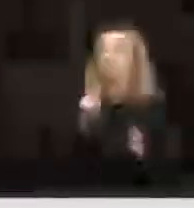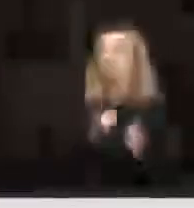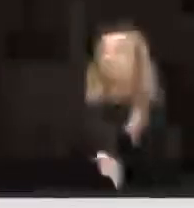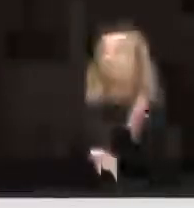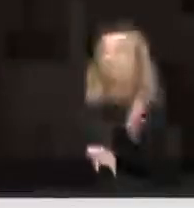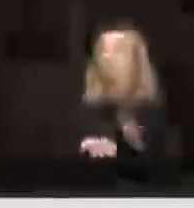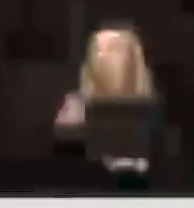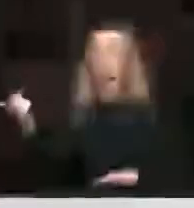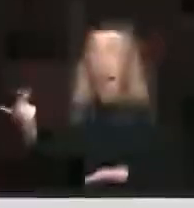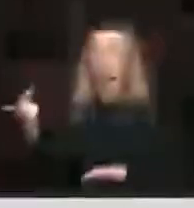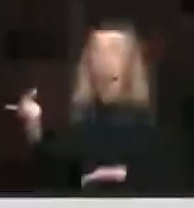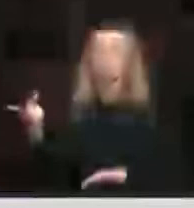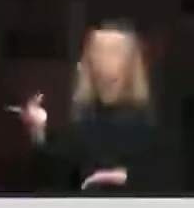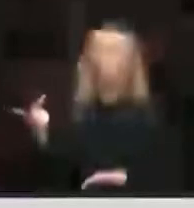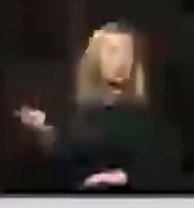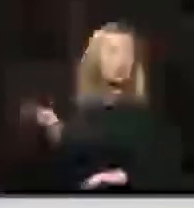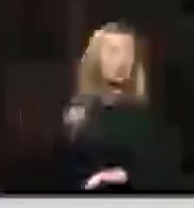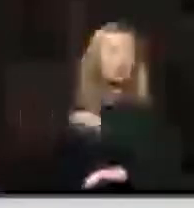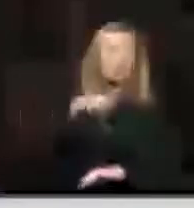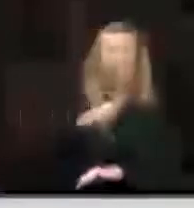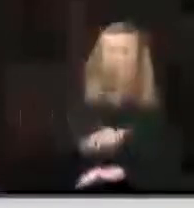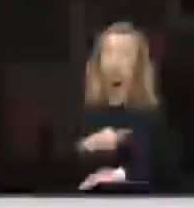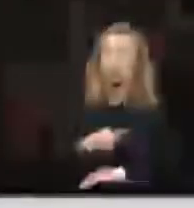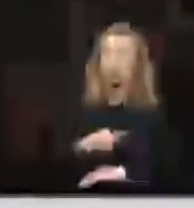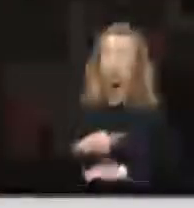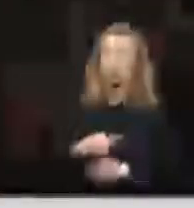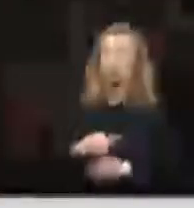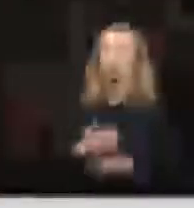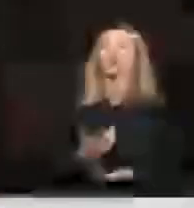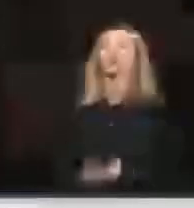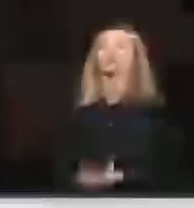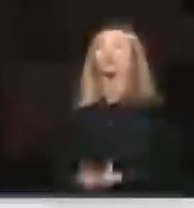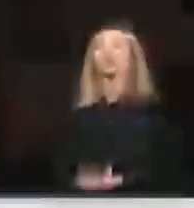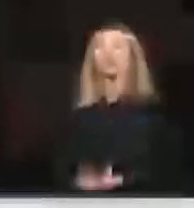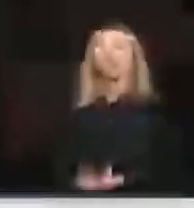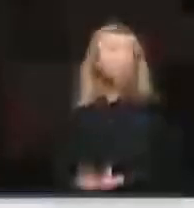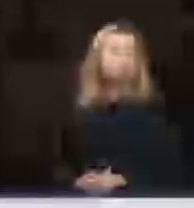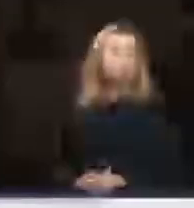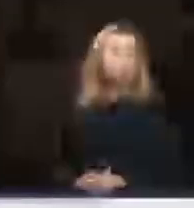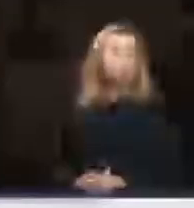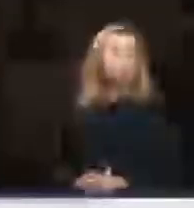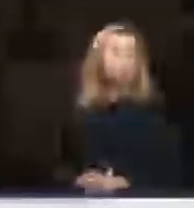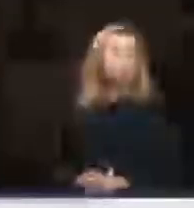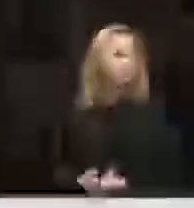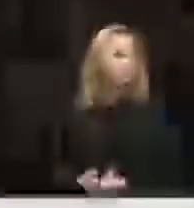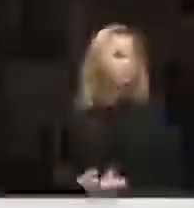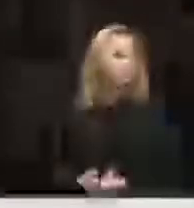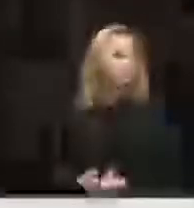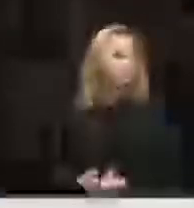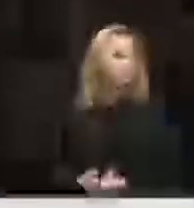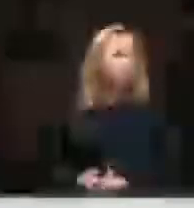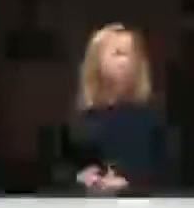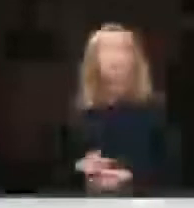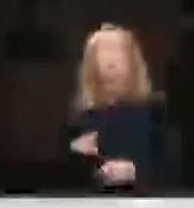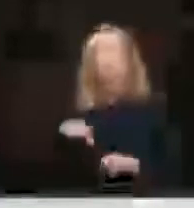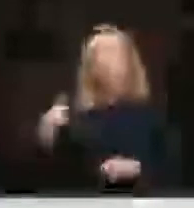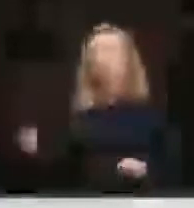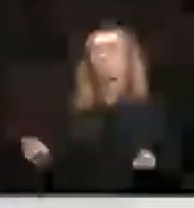Há ainda uma situação que pode ser considerada, se é que é possível, mais